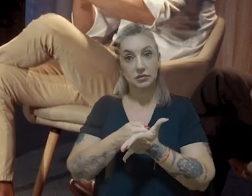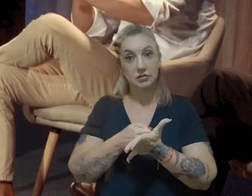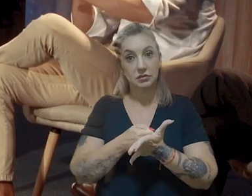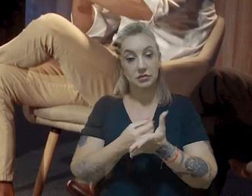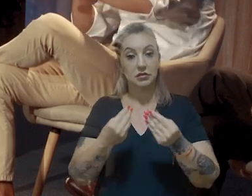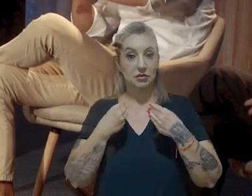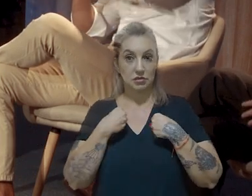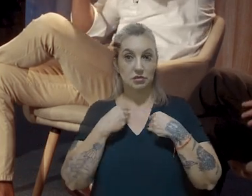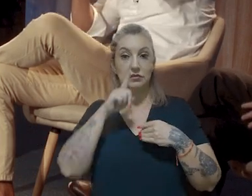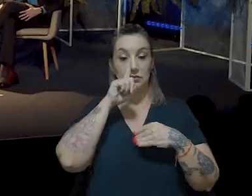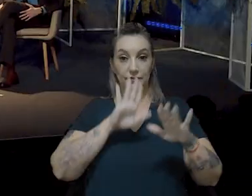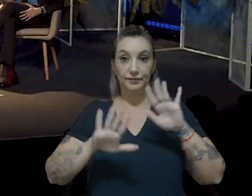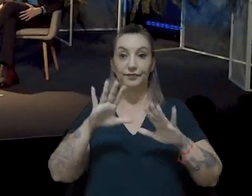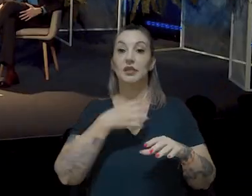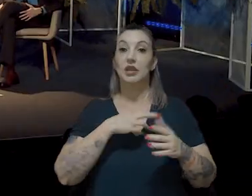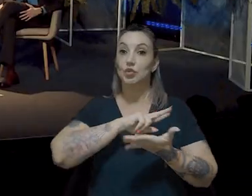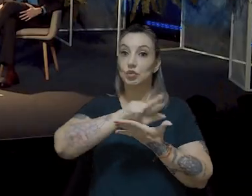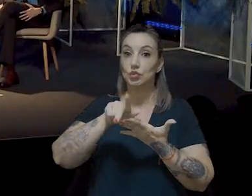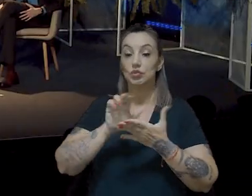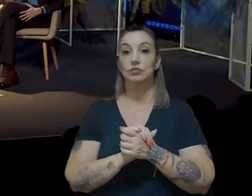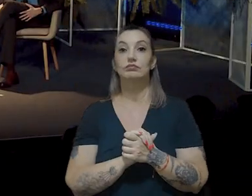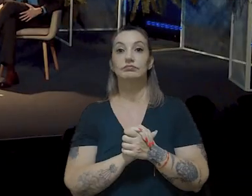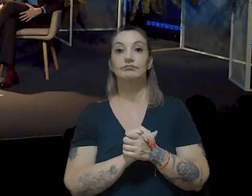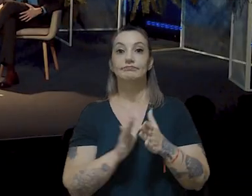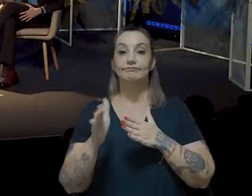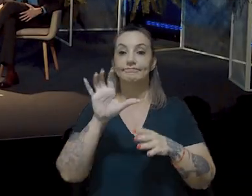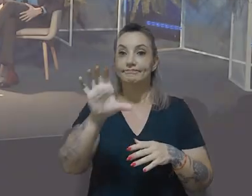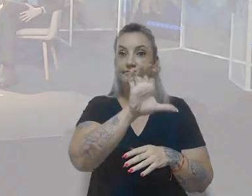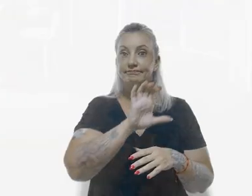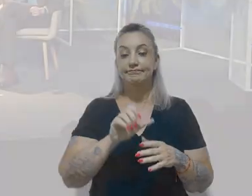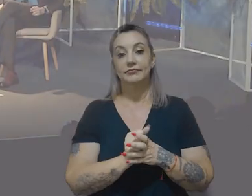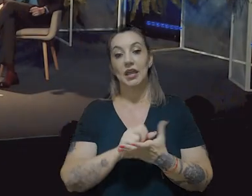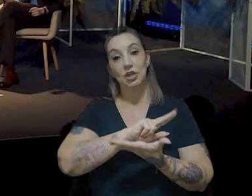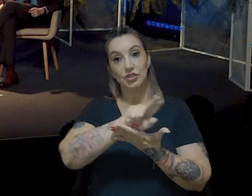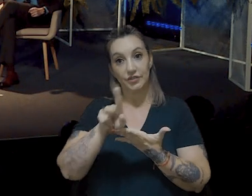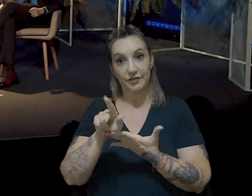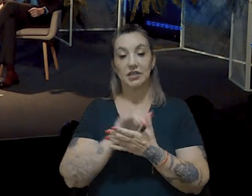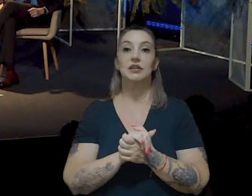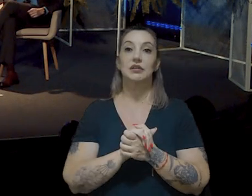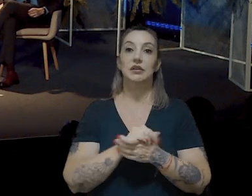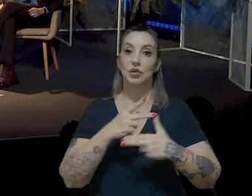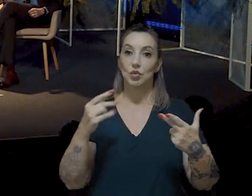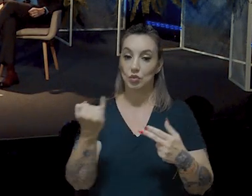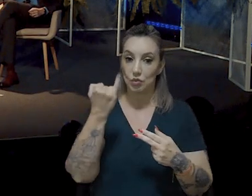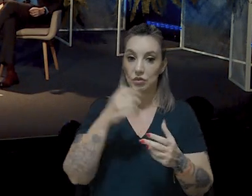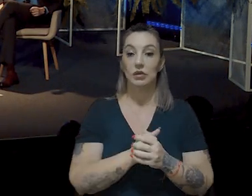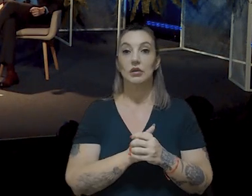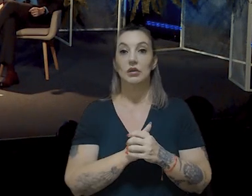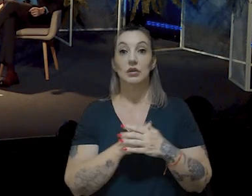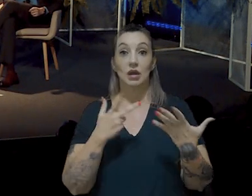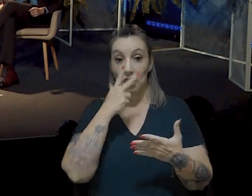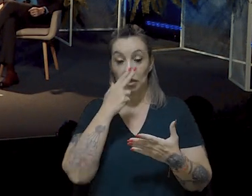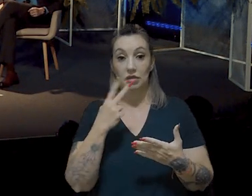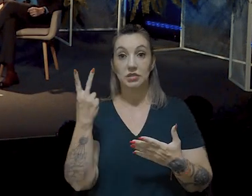mitigando o risco de uma forma geral em indo para outras regiões Então acho que diversificação é algo fundamental acho